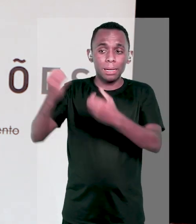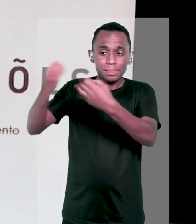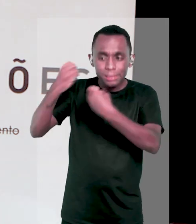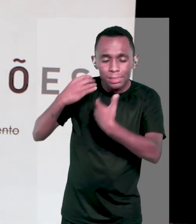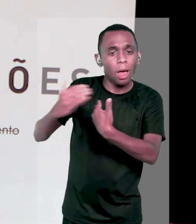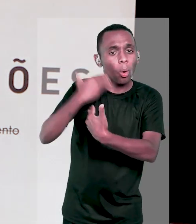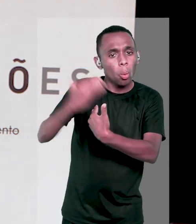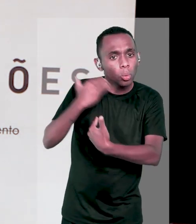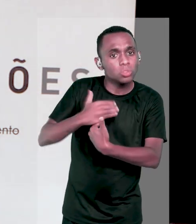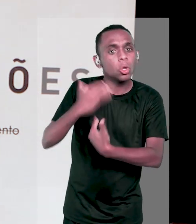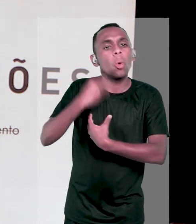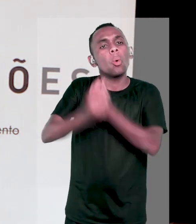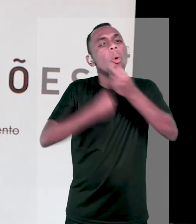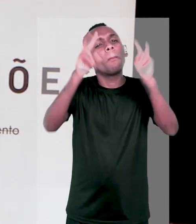de que